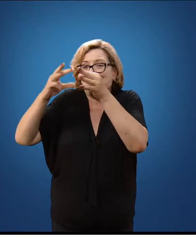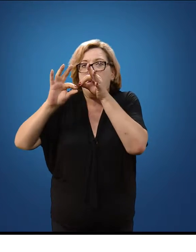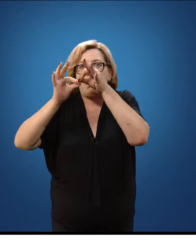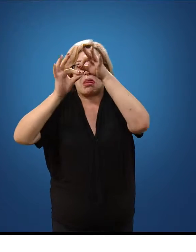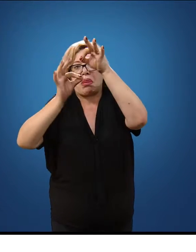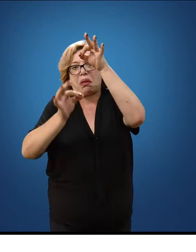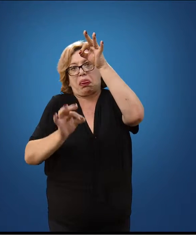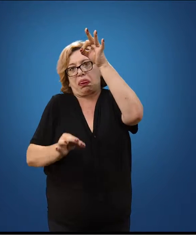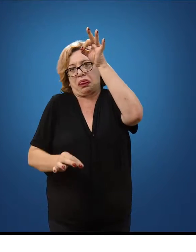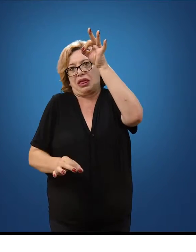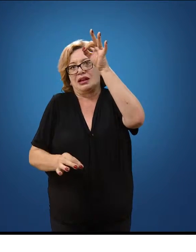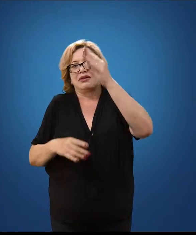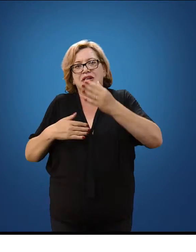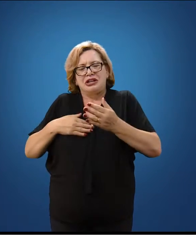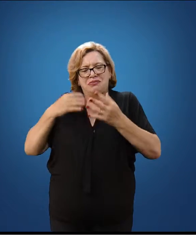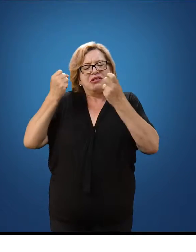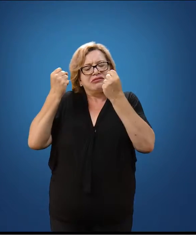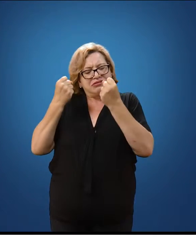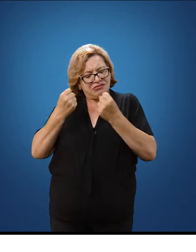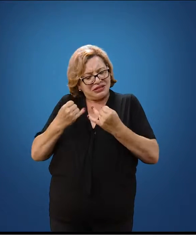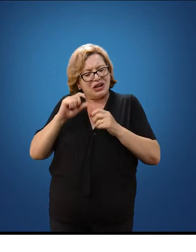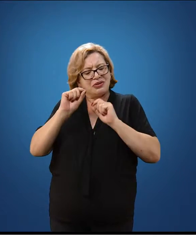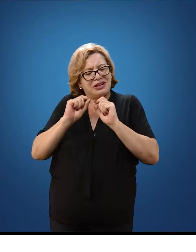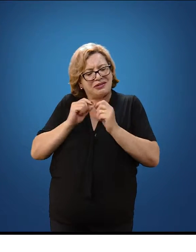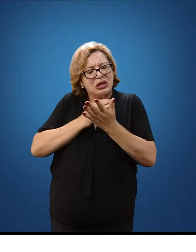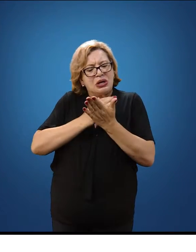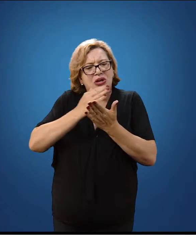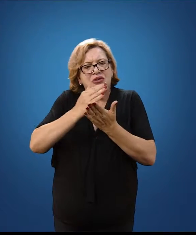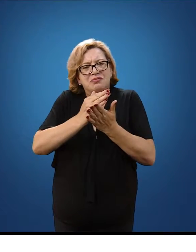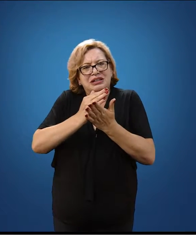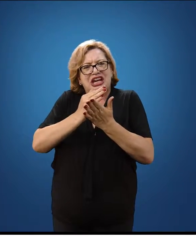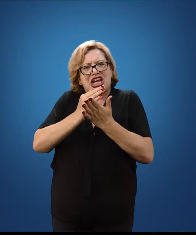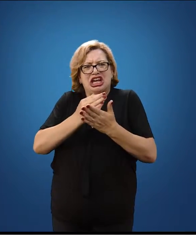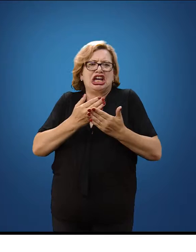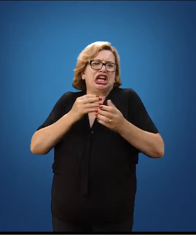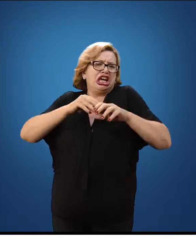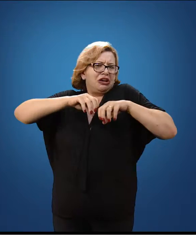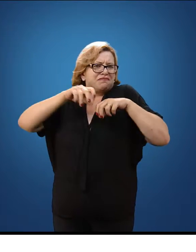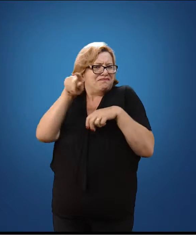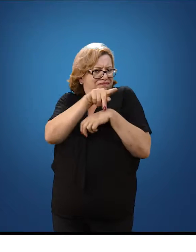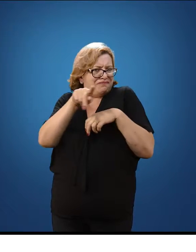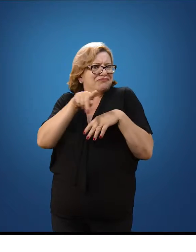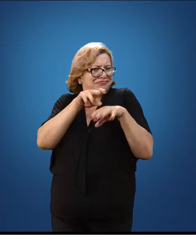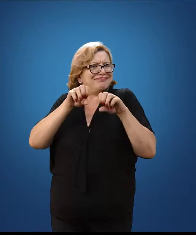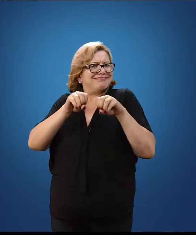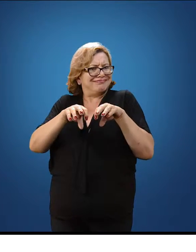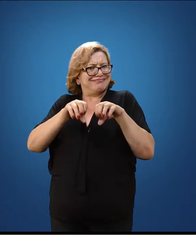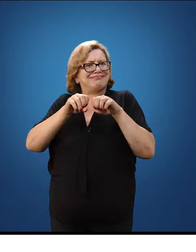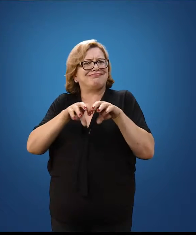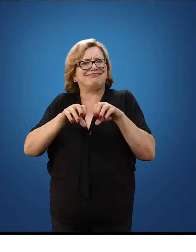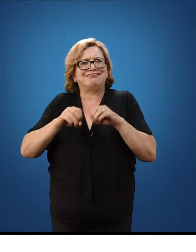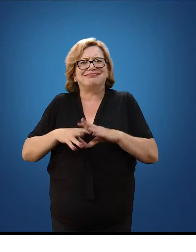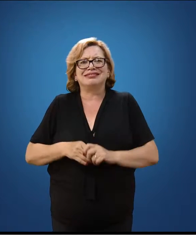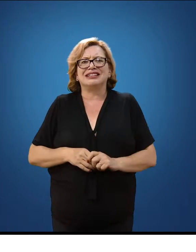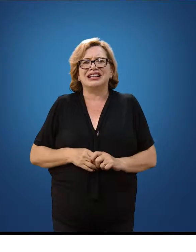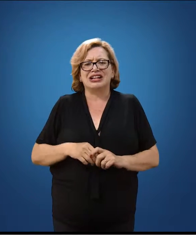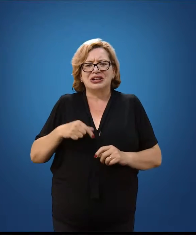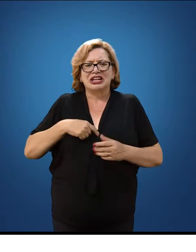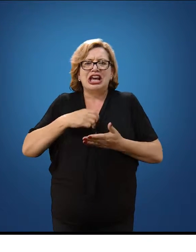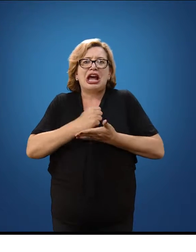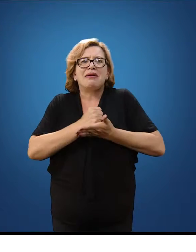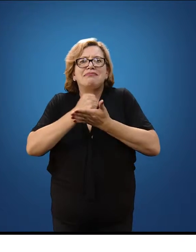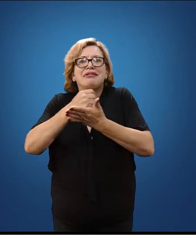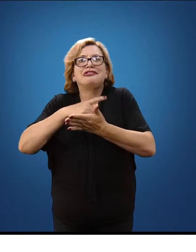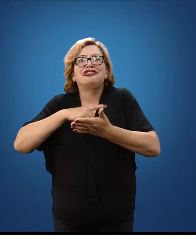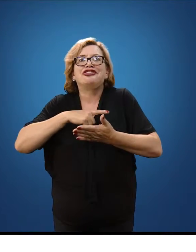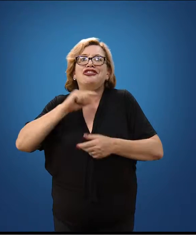você assim, que quando eu iniciei a minha vida acadêmica, a minha vida como professora, o que você tinha de apoio era o